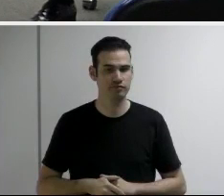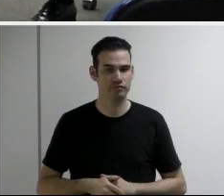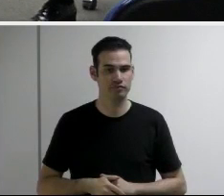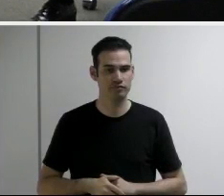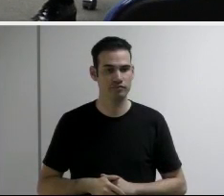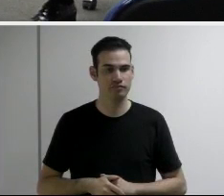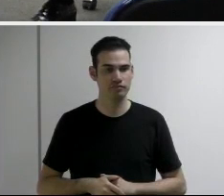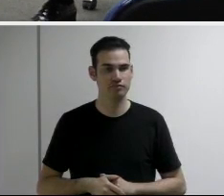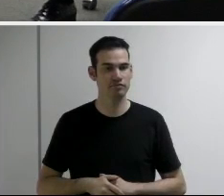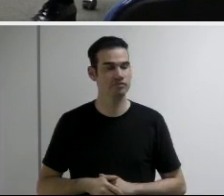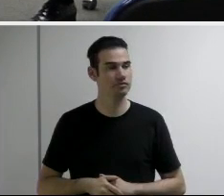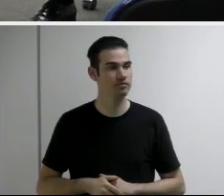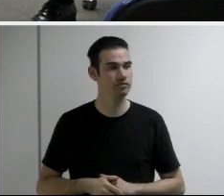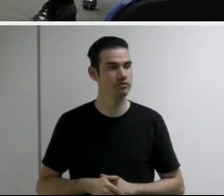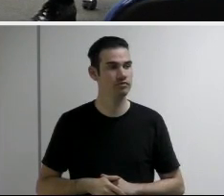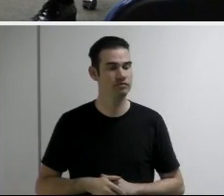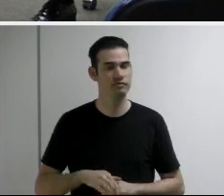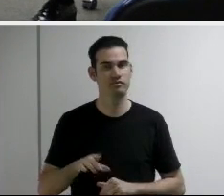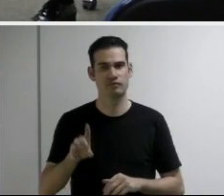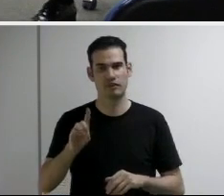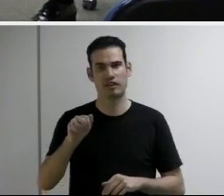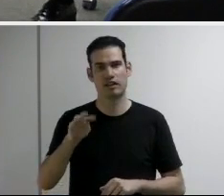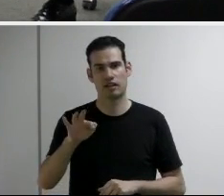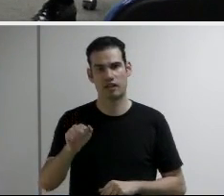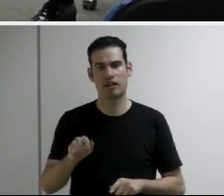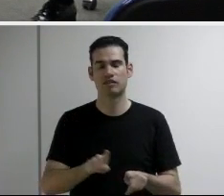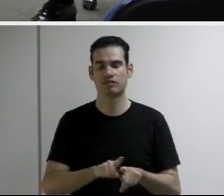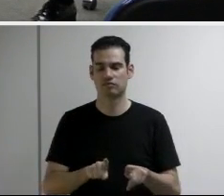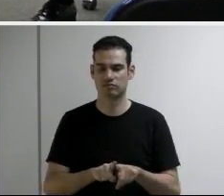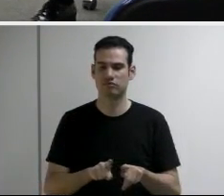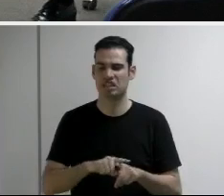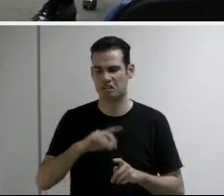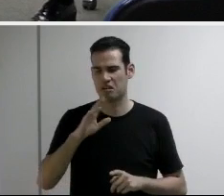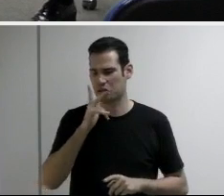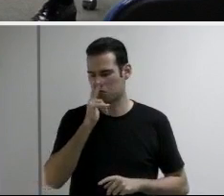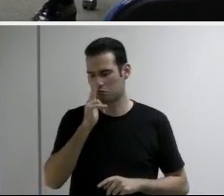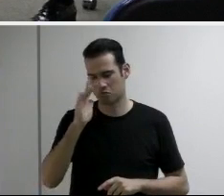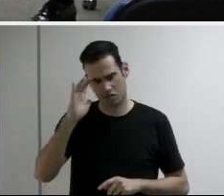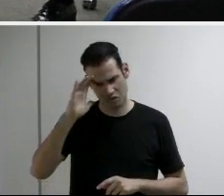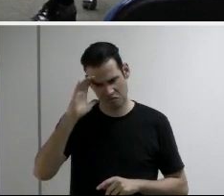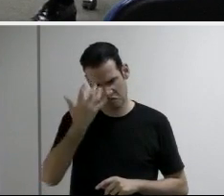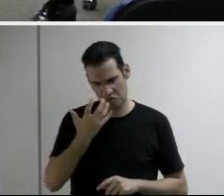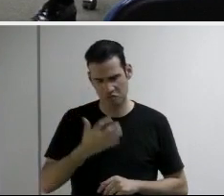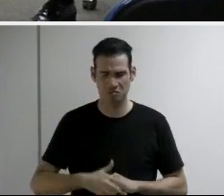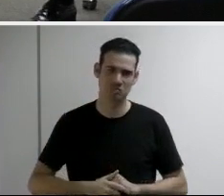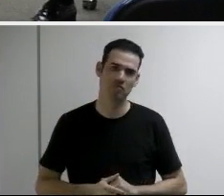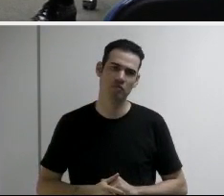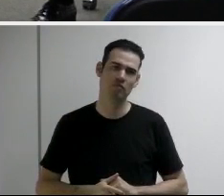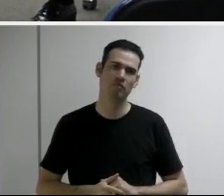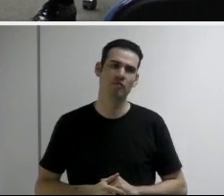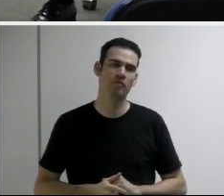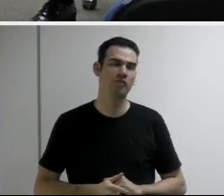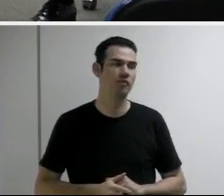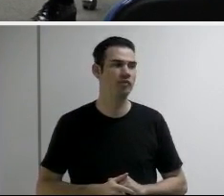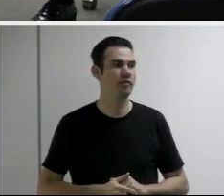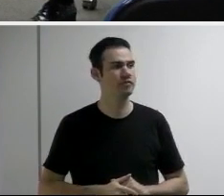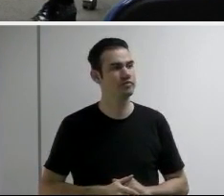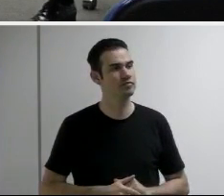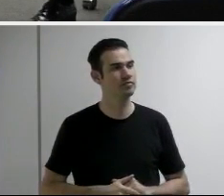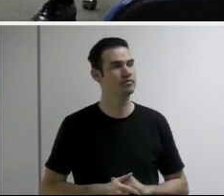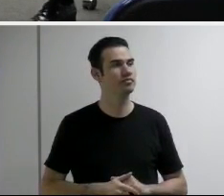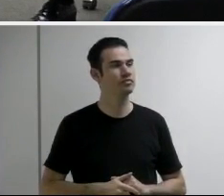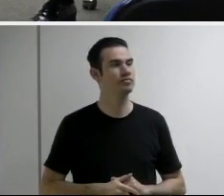O habeas data talvez seja excedente, né? Ele não foi... Bom, o habeas data é uma ação constitucional, né? A natureza do